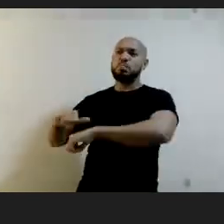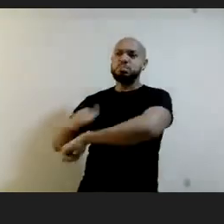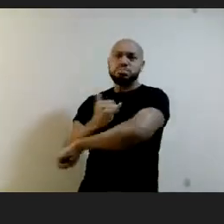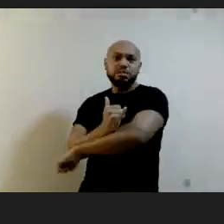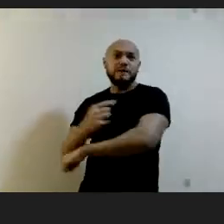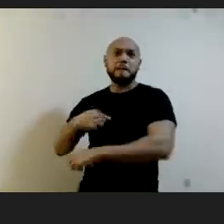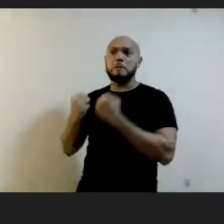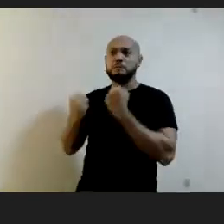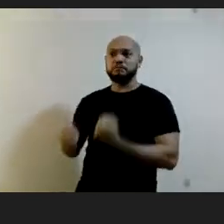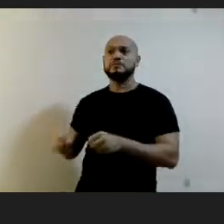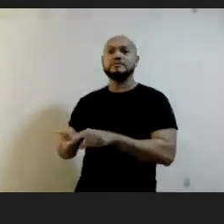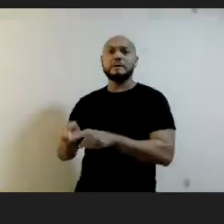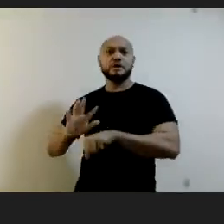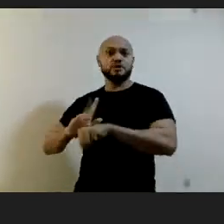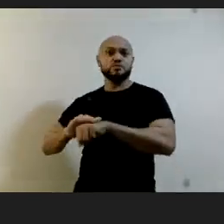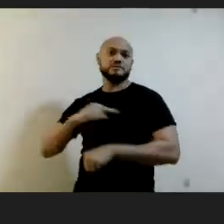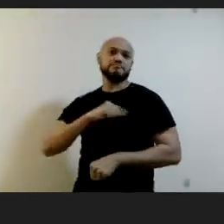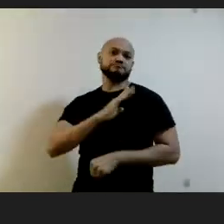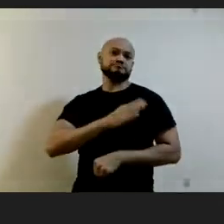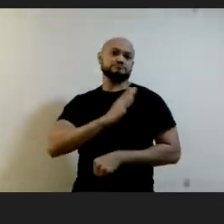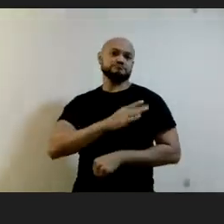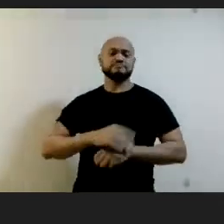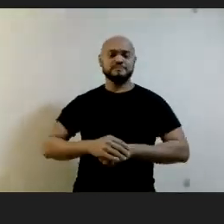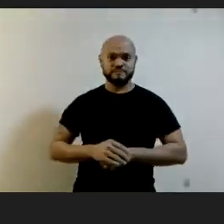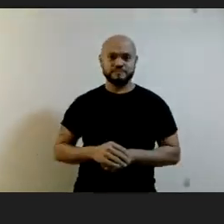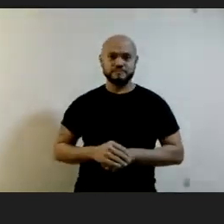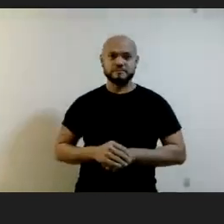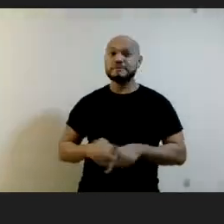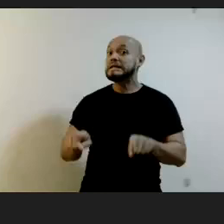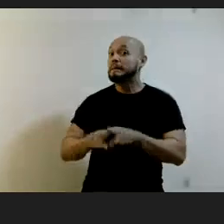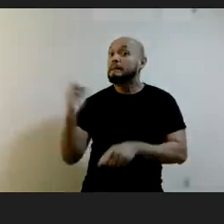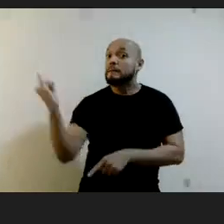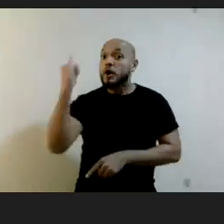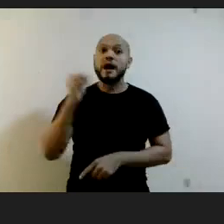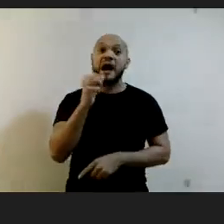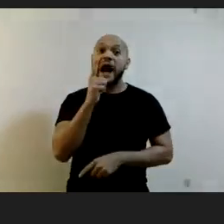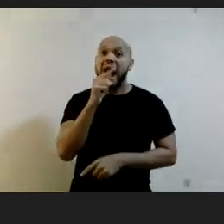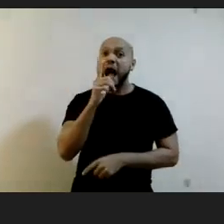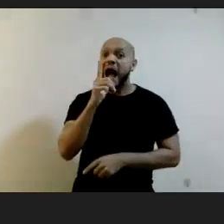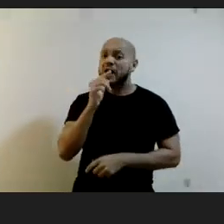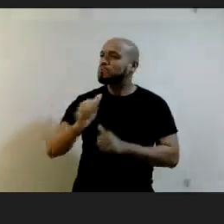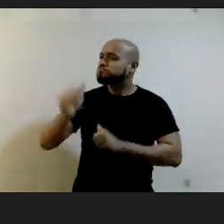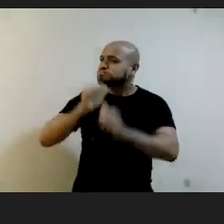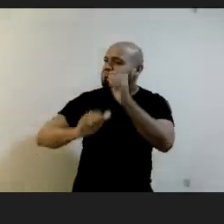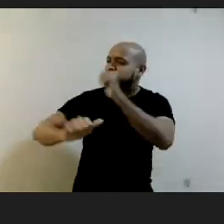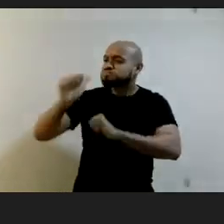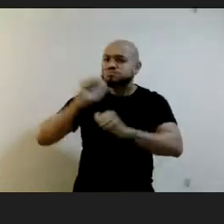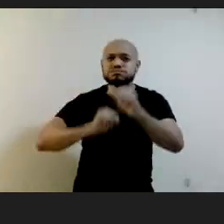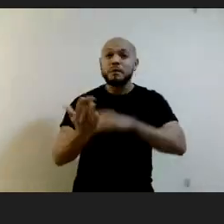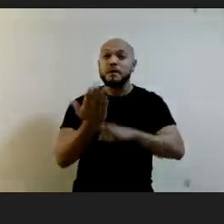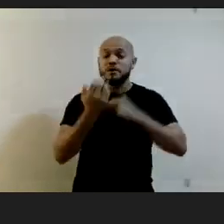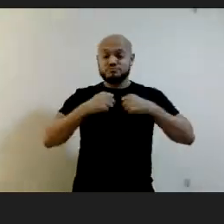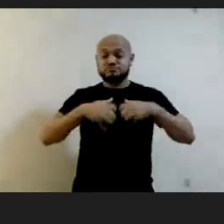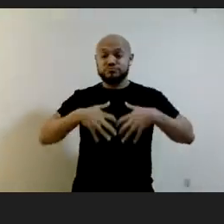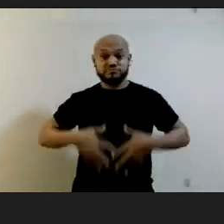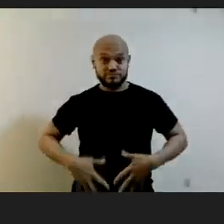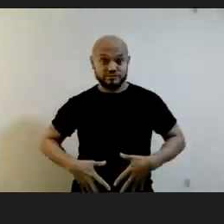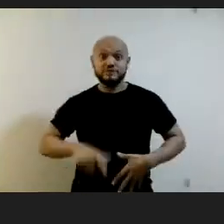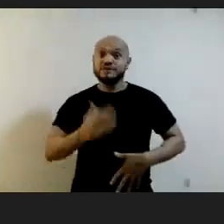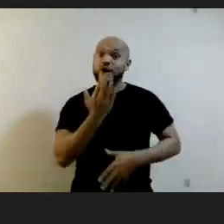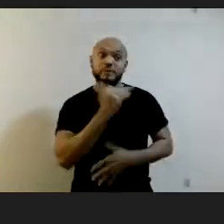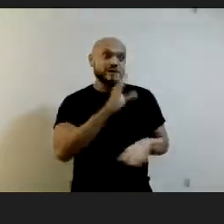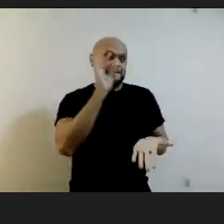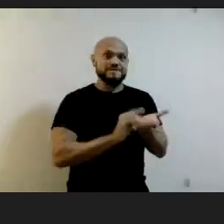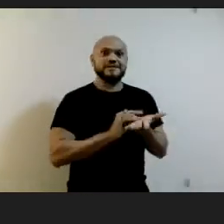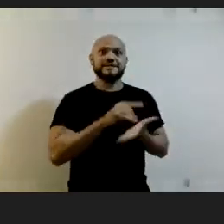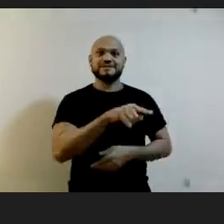doença cardiovascular. Beba água, se hidrate bem e coma comida de verdade. A